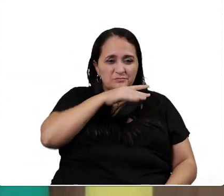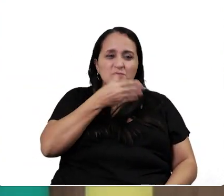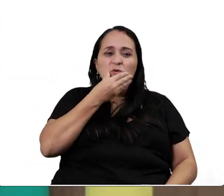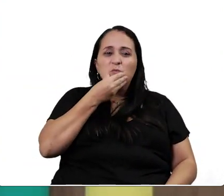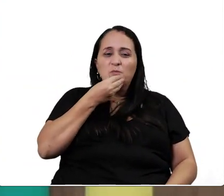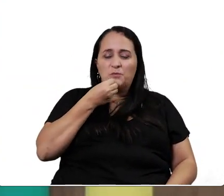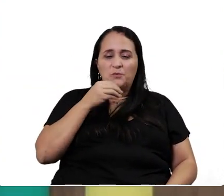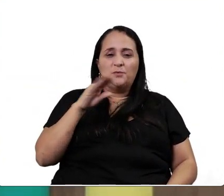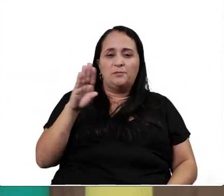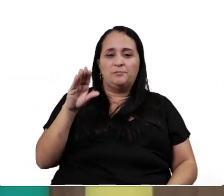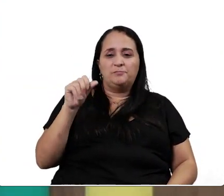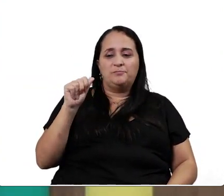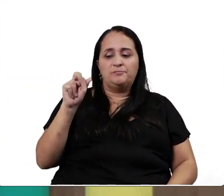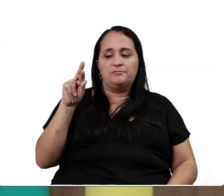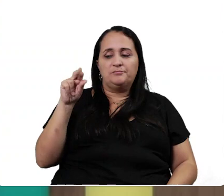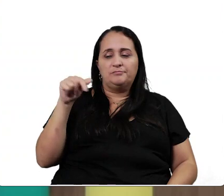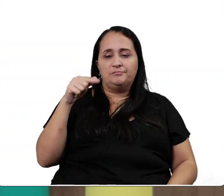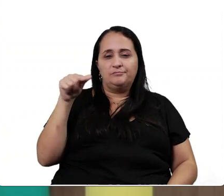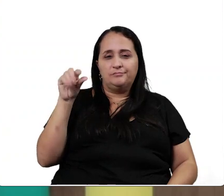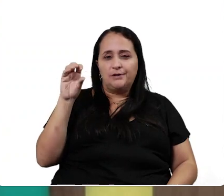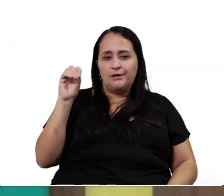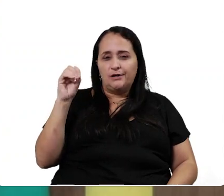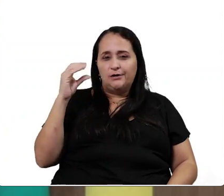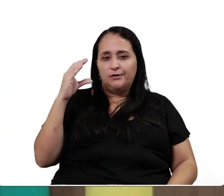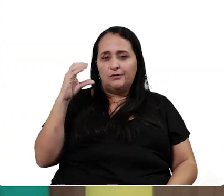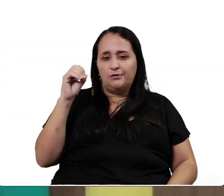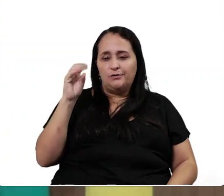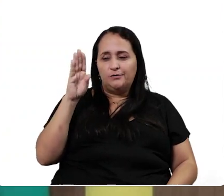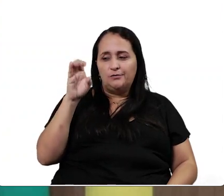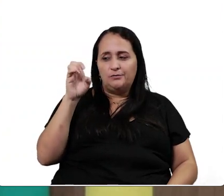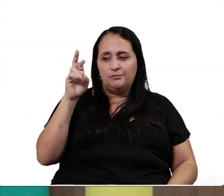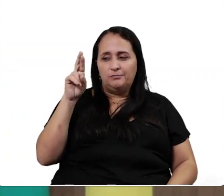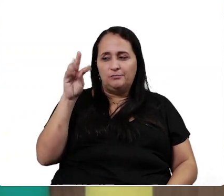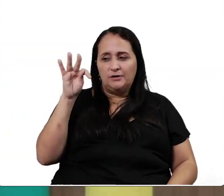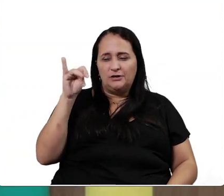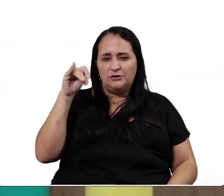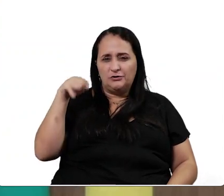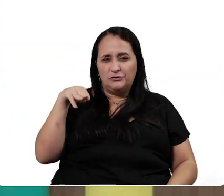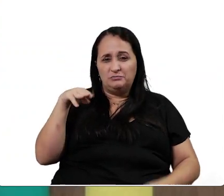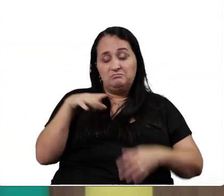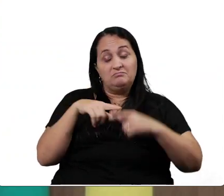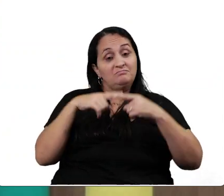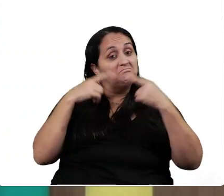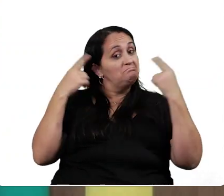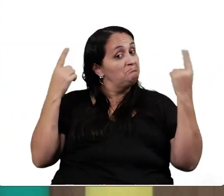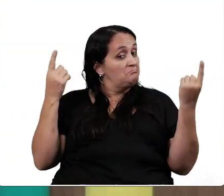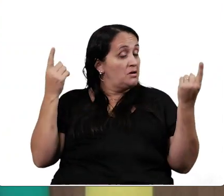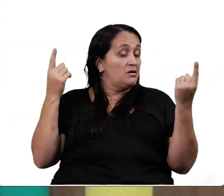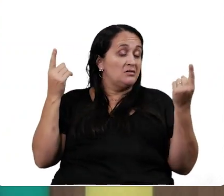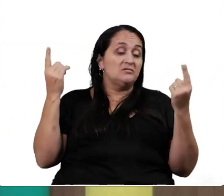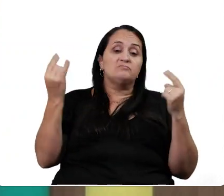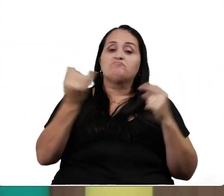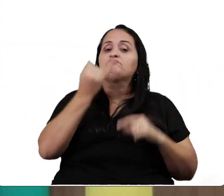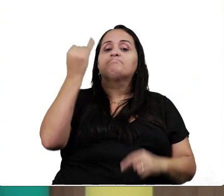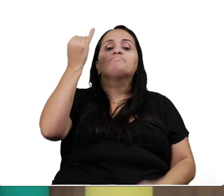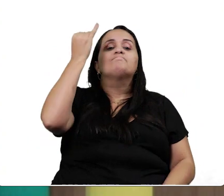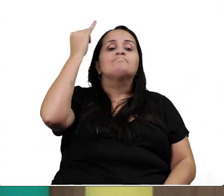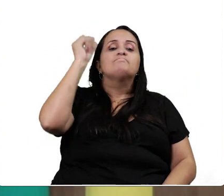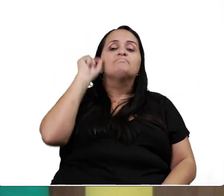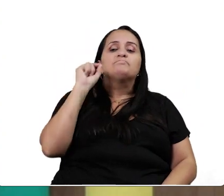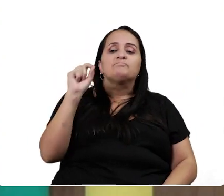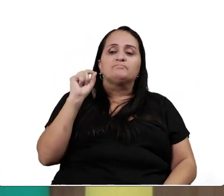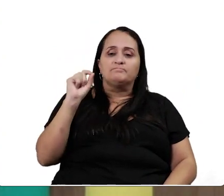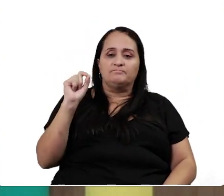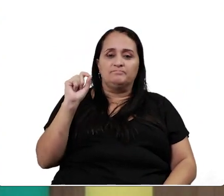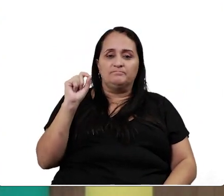de Coubertin, a gente vive, né? Por exemplo, essa célebre frase, o importante não é vencer,